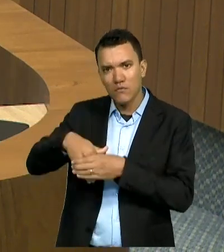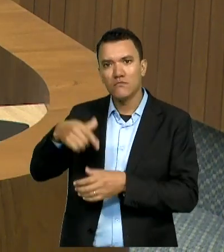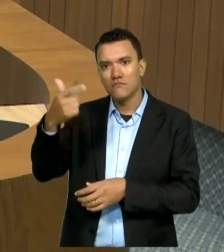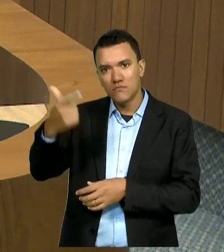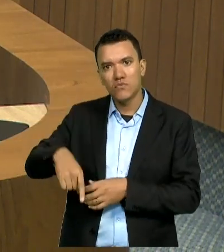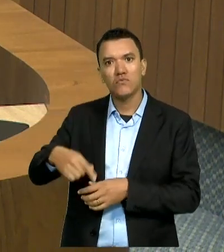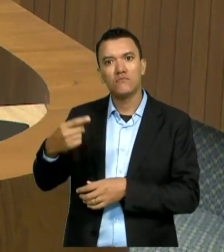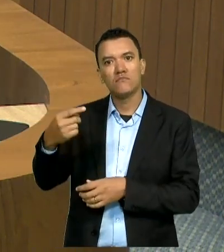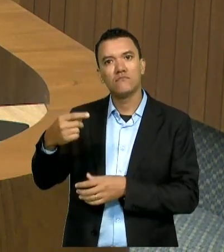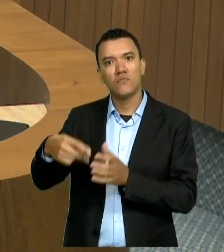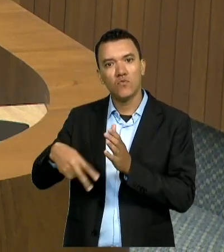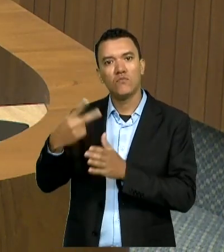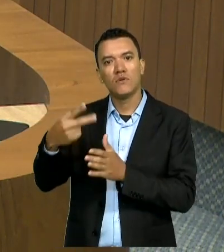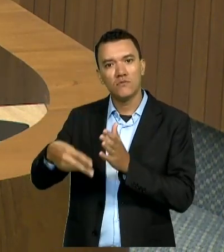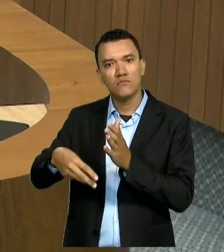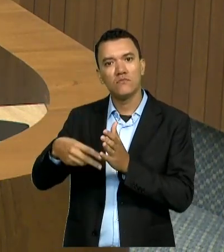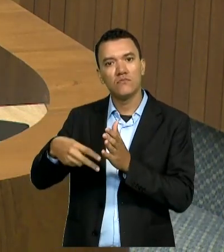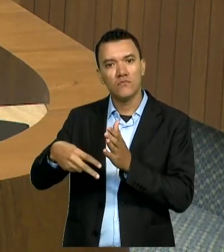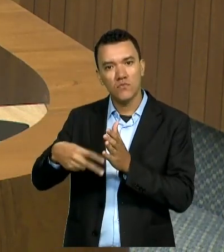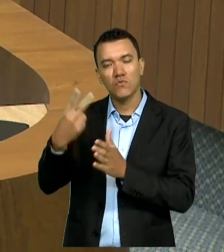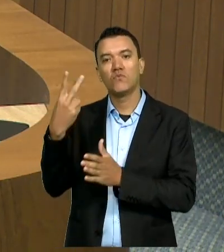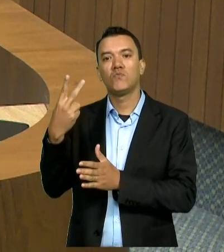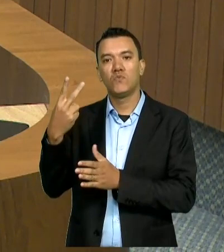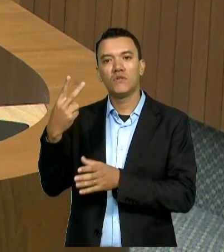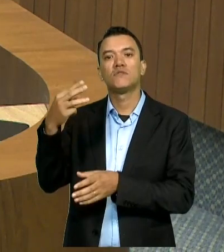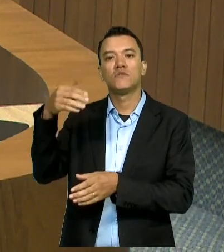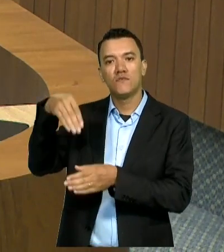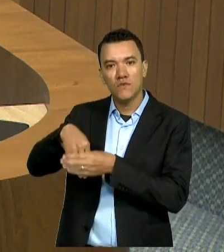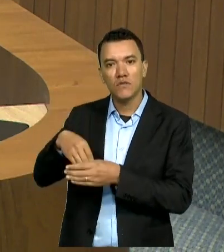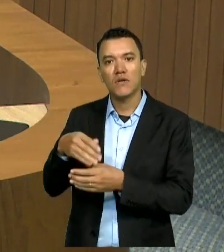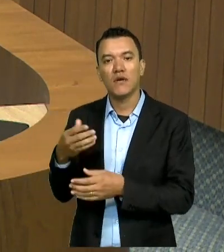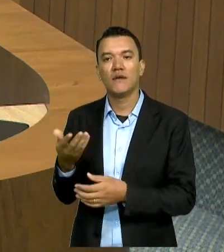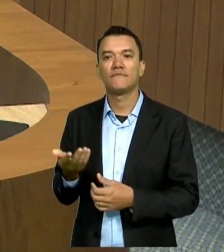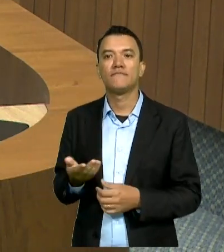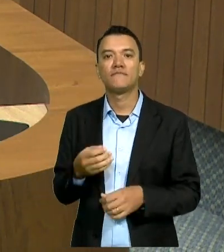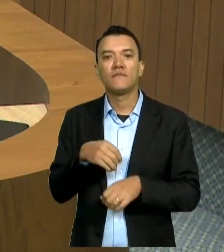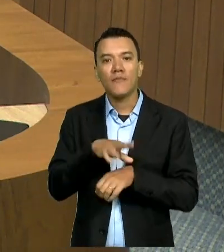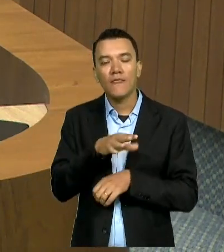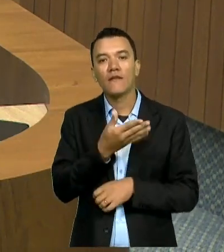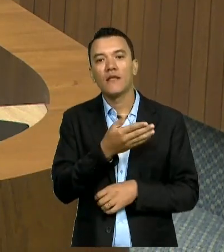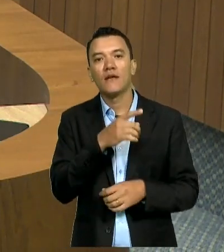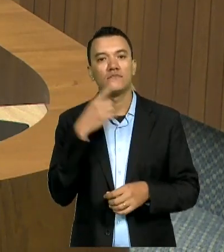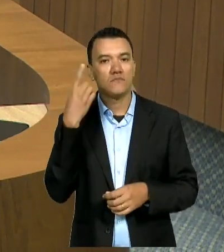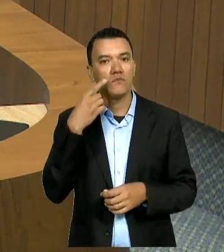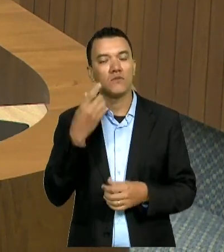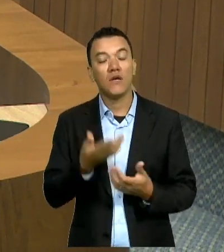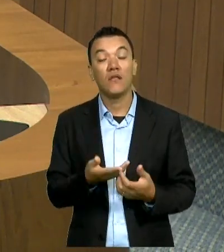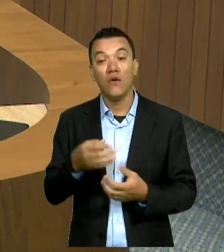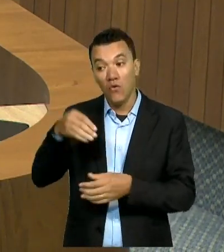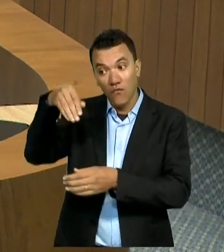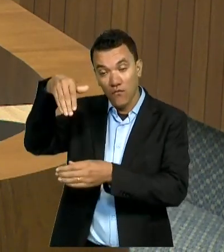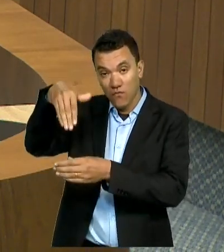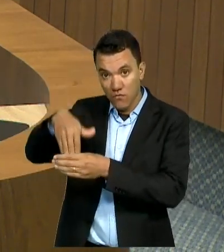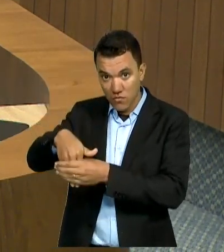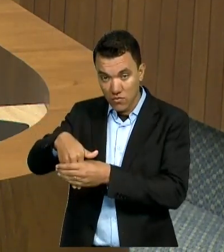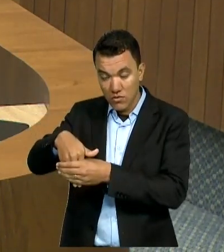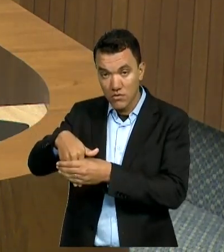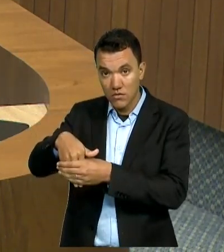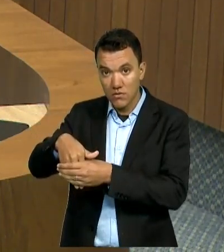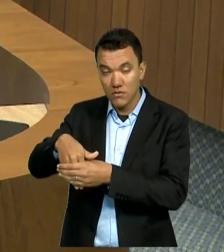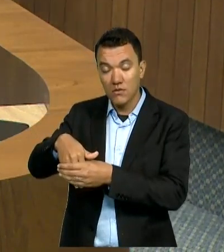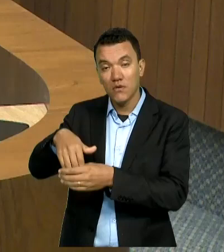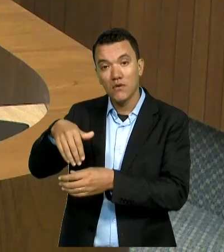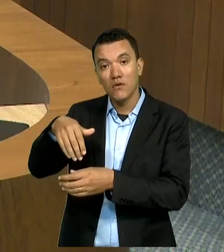foi proposto pelo deputado Júlio Mendonça, pelo deputado Antônio Pereira e deputado Roberto Costa. Voltei e